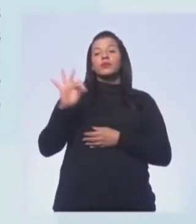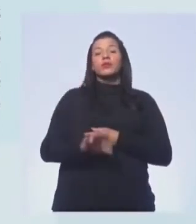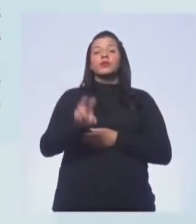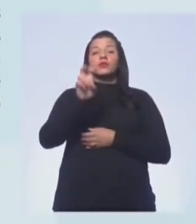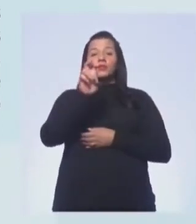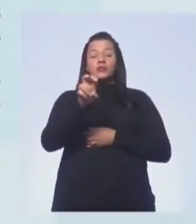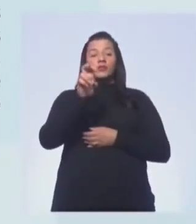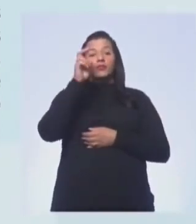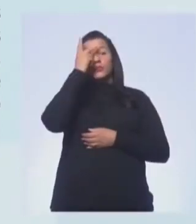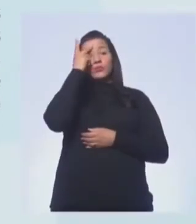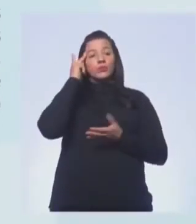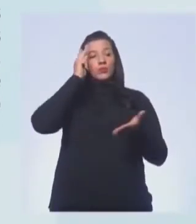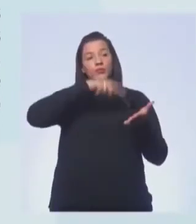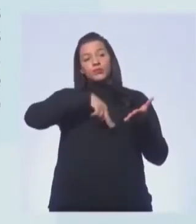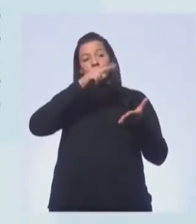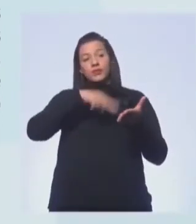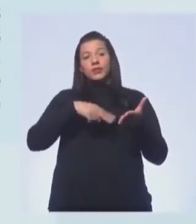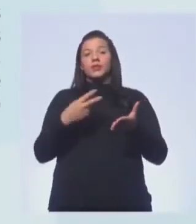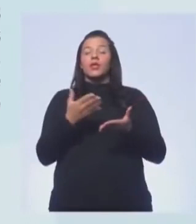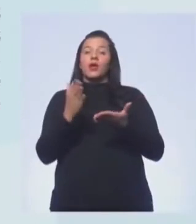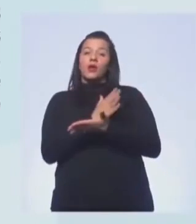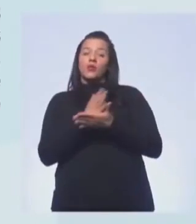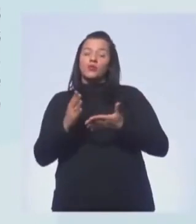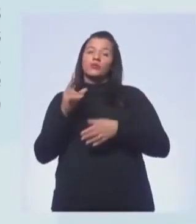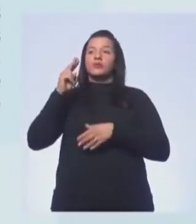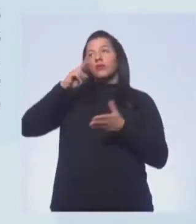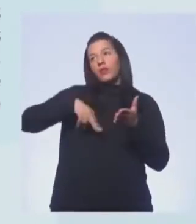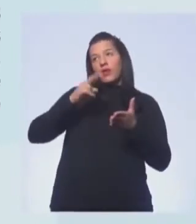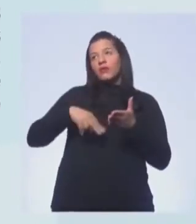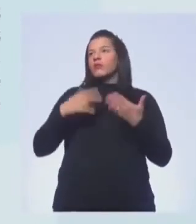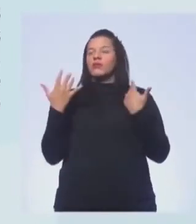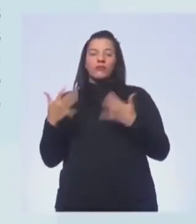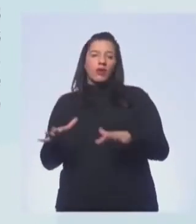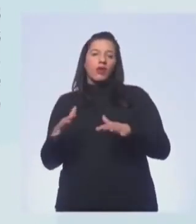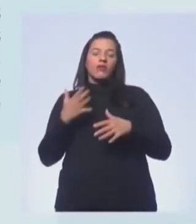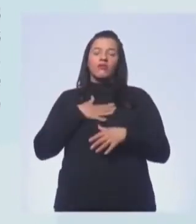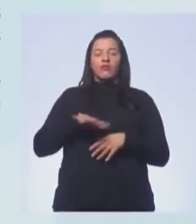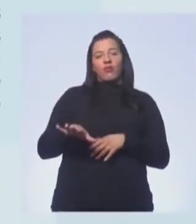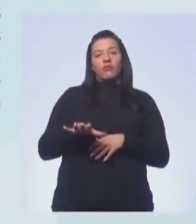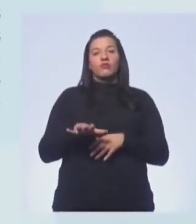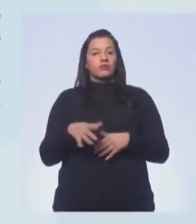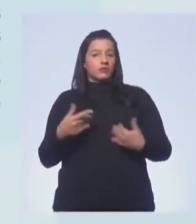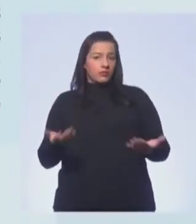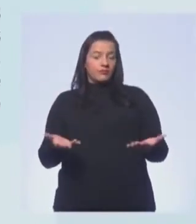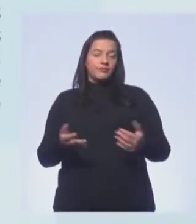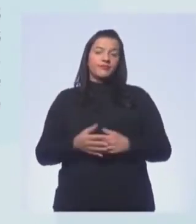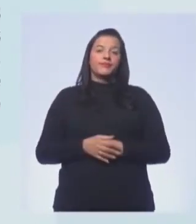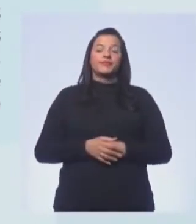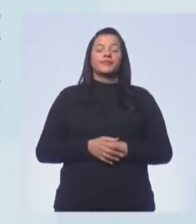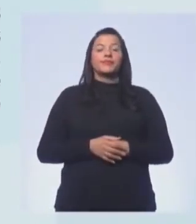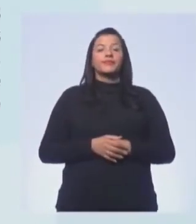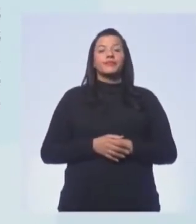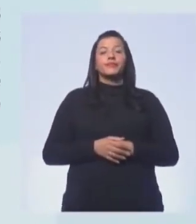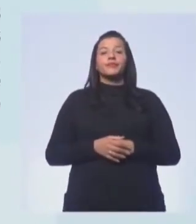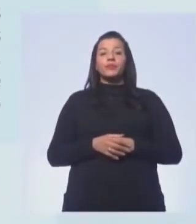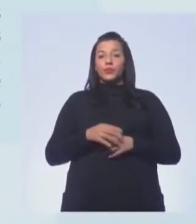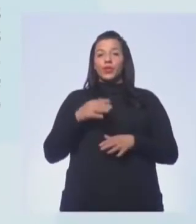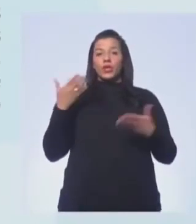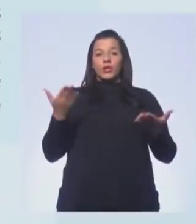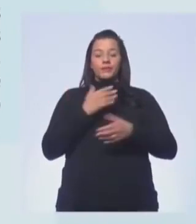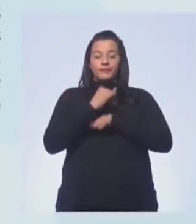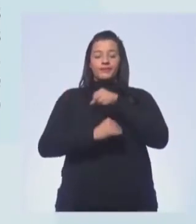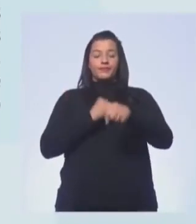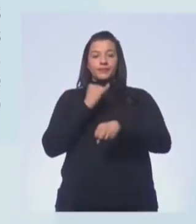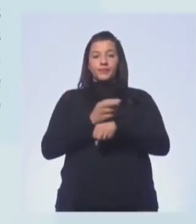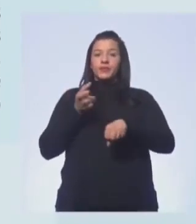entre os leitores. Tem os leitores também que leem, mas falam que não lê mais porque não gosta. Tipo, eu leio o que tem que ler. A internet e o WhatsApp